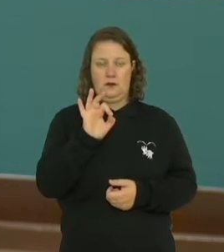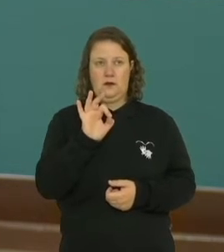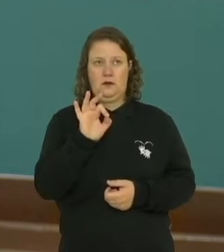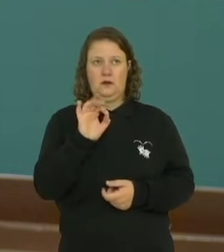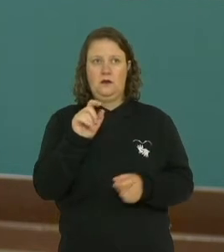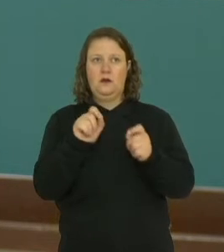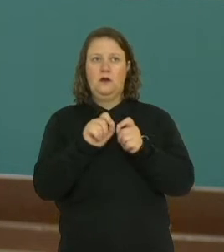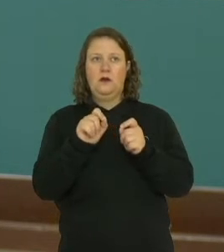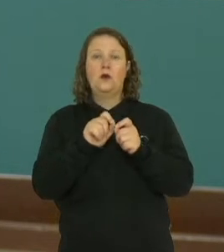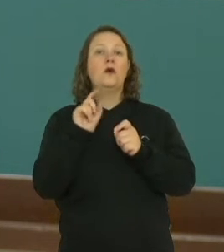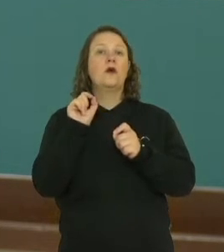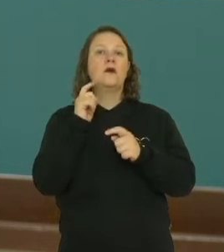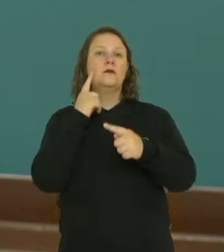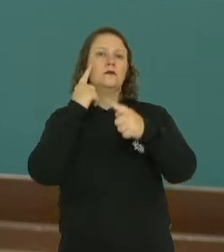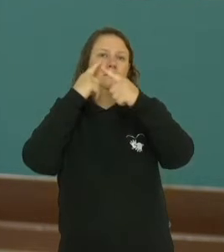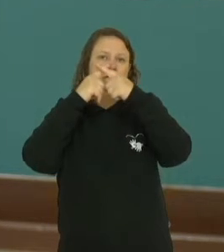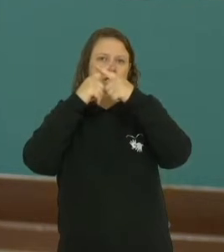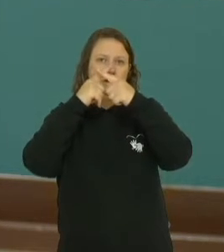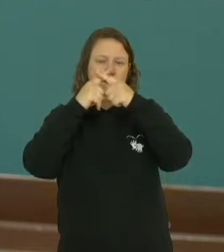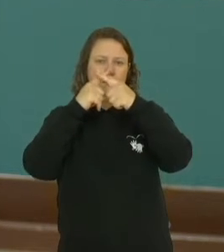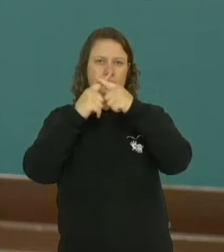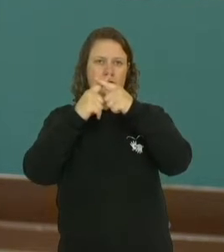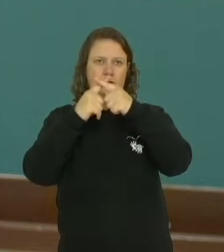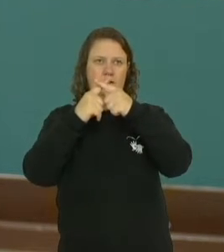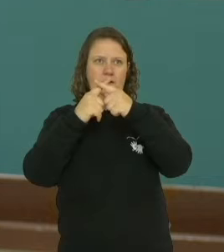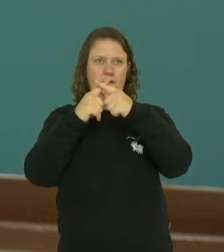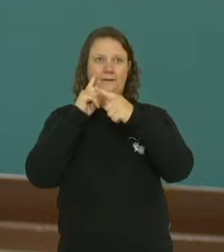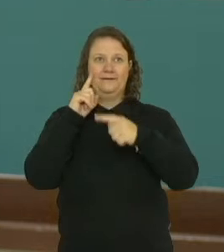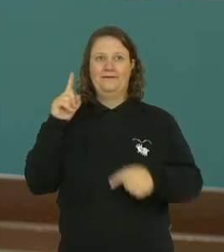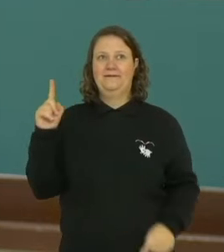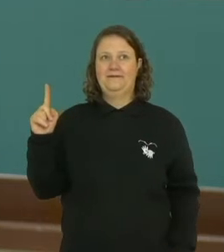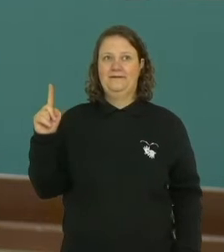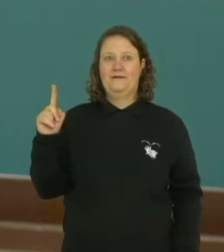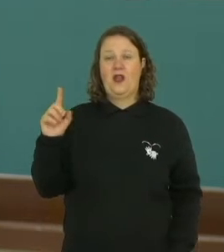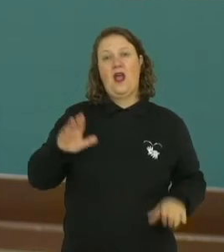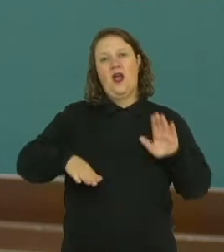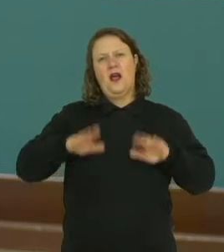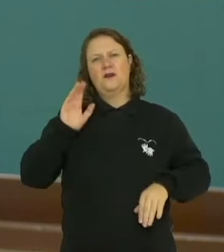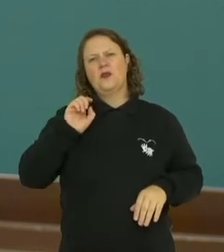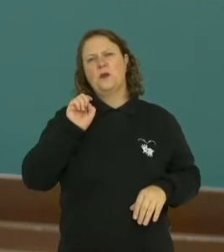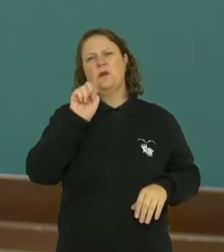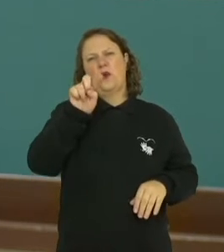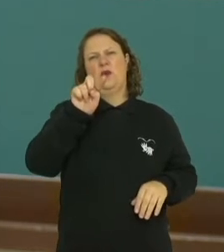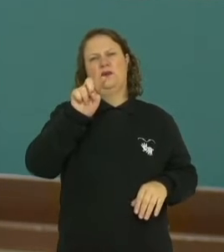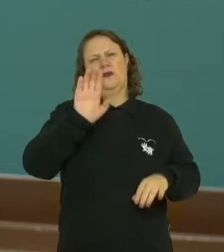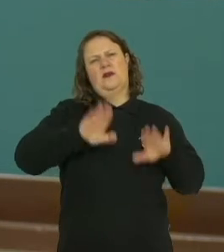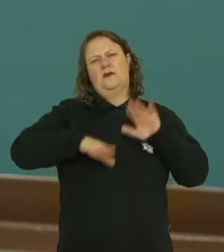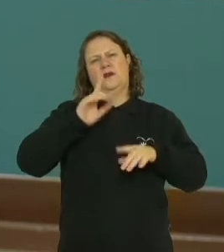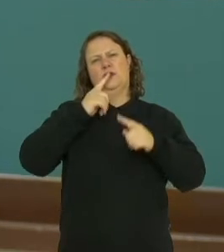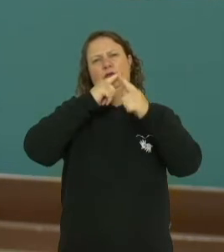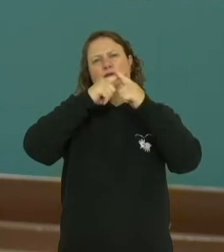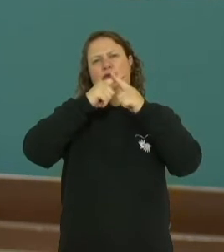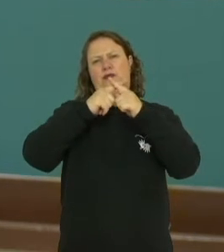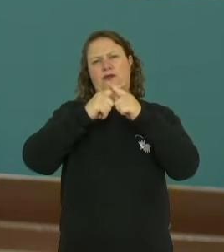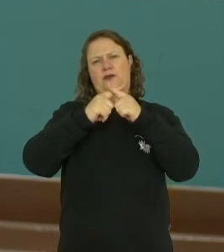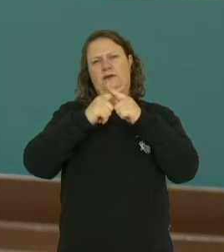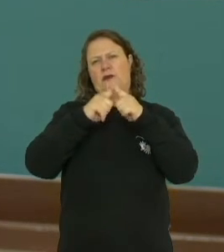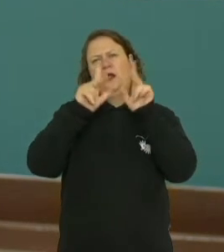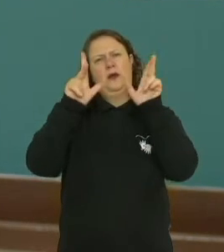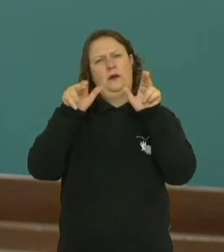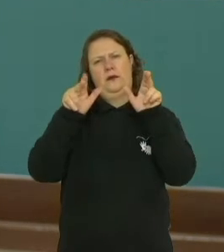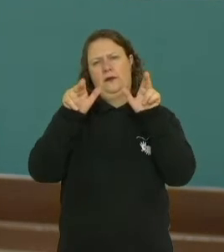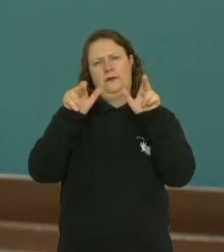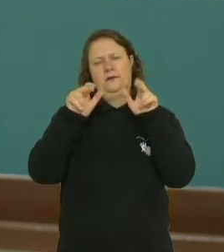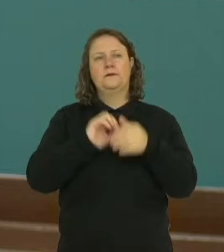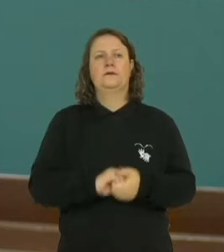conta de vezes. Então, veja que horas a nossa multiplicação é um xzinho do vezes e às vezes é um pontinho, né? Os dois são notação para